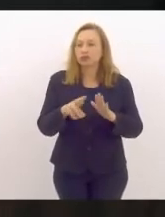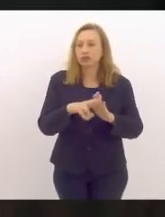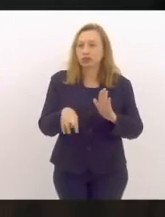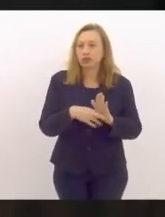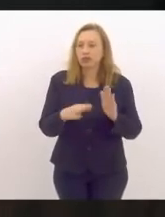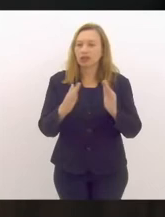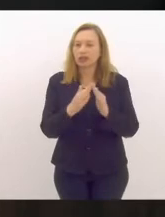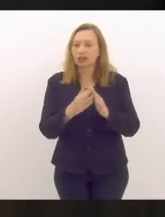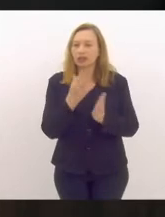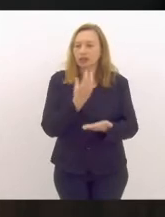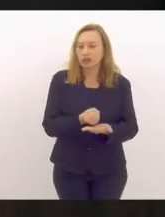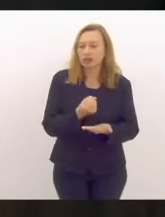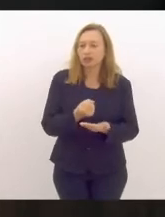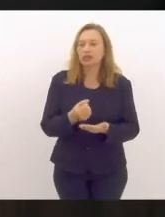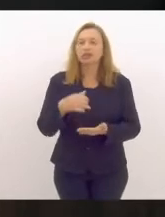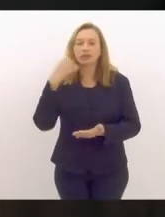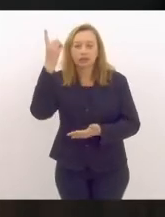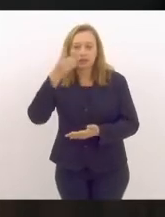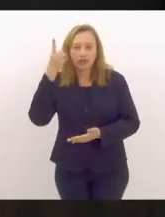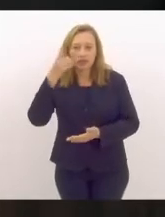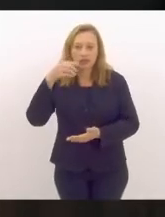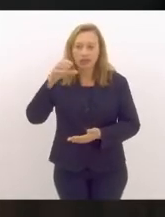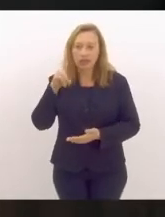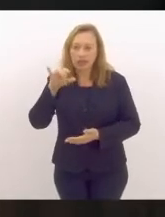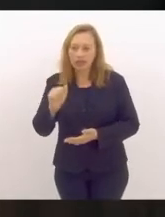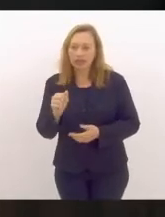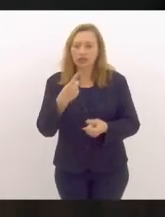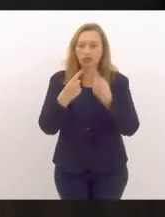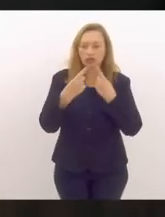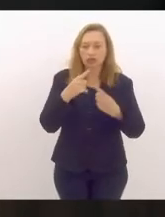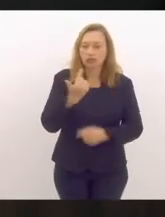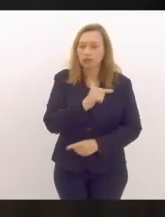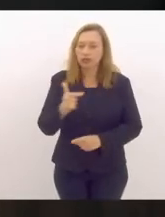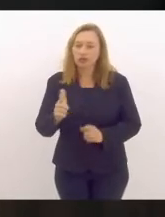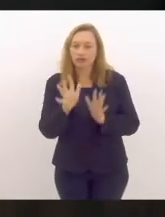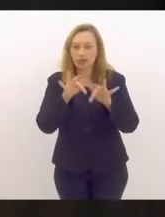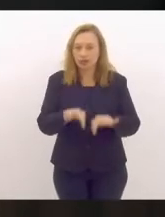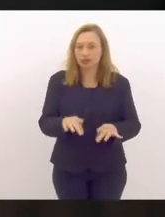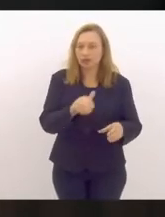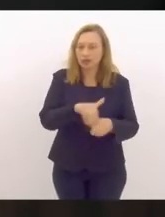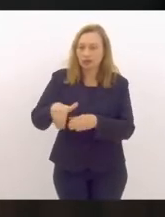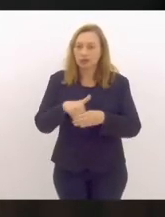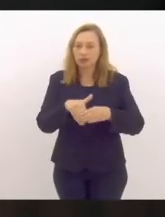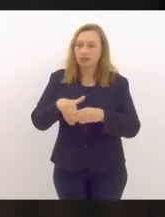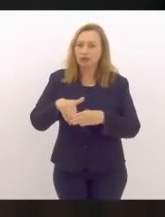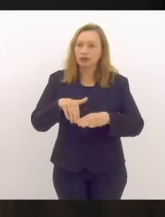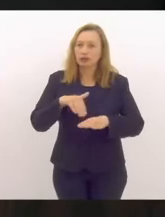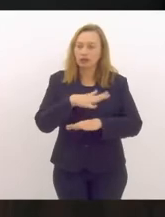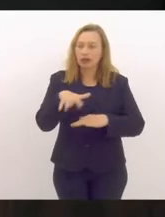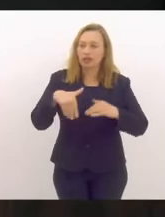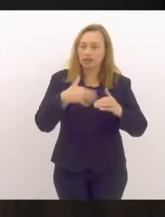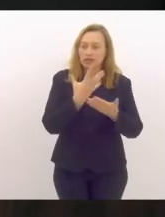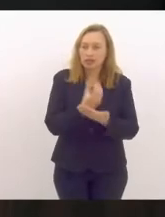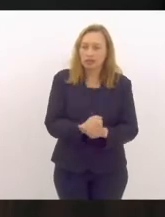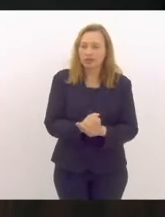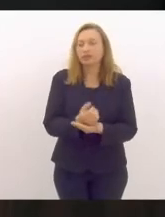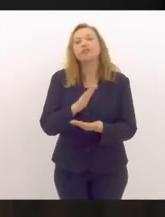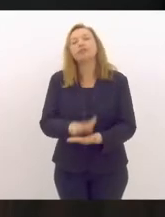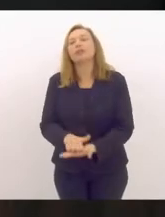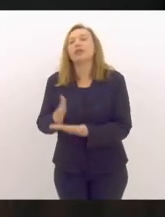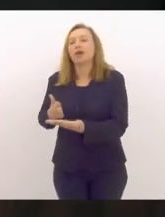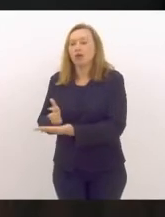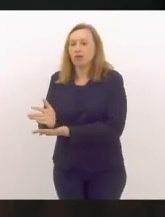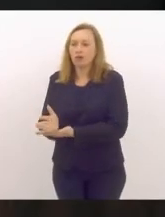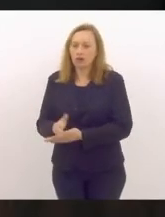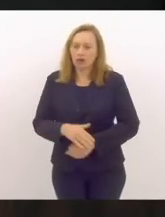Externas, favorável ao deputado Márcio Canella. Em discussão, não havendo quem queira discutir, encerrada a discussão, em votação. Se os que aprovam, permaneçam como estão,